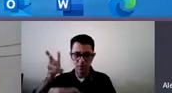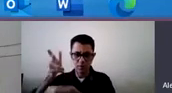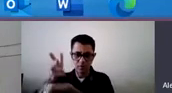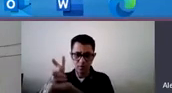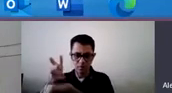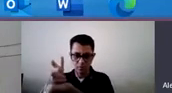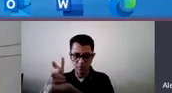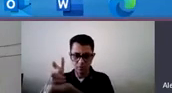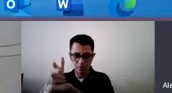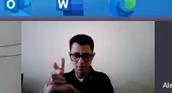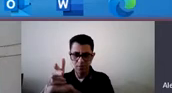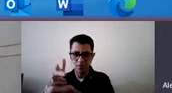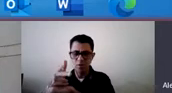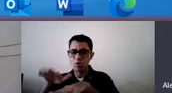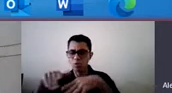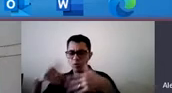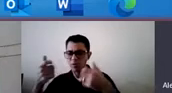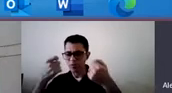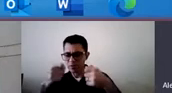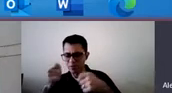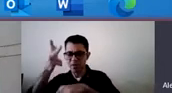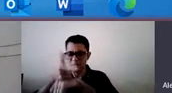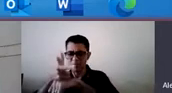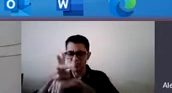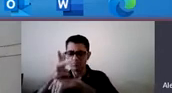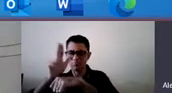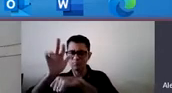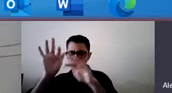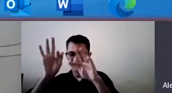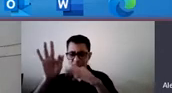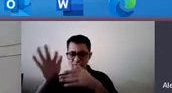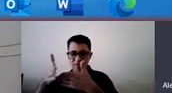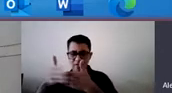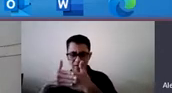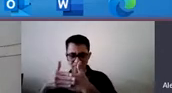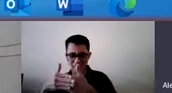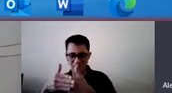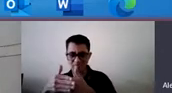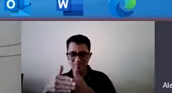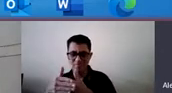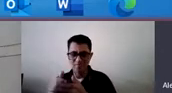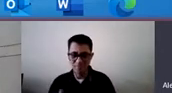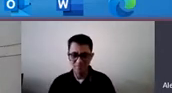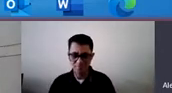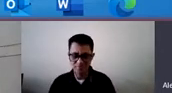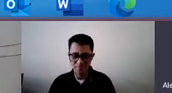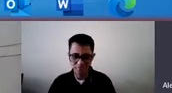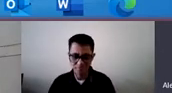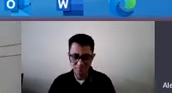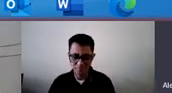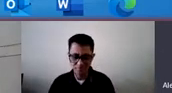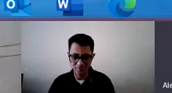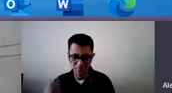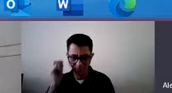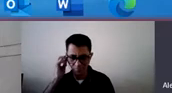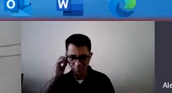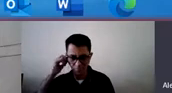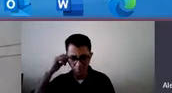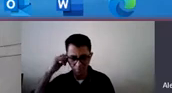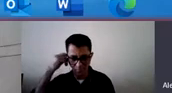Na hora que mais precisa, acontece isso. Então, o que a gente sabe, ele voltou para casa hoje. A filha dele disse que